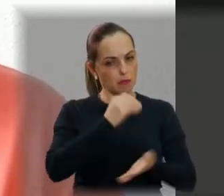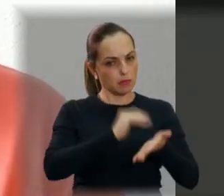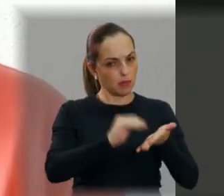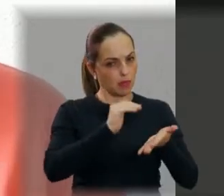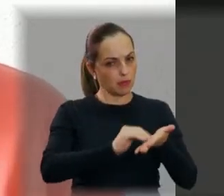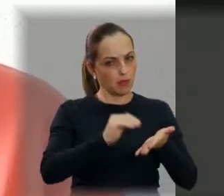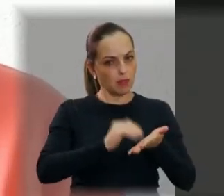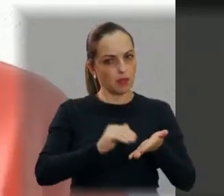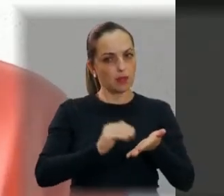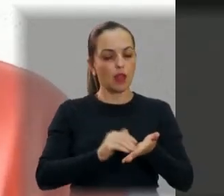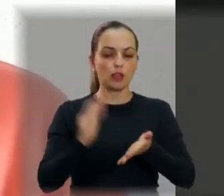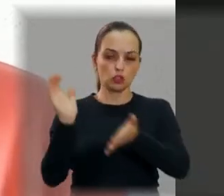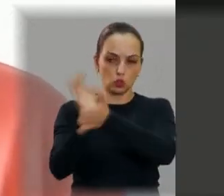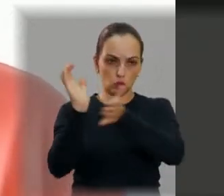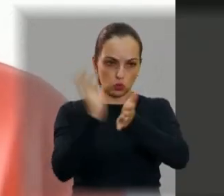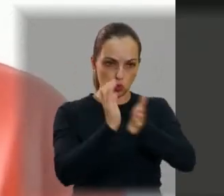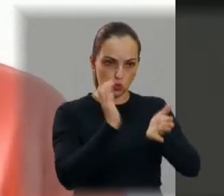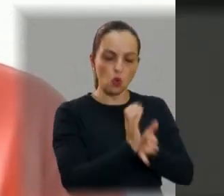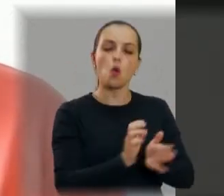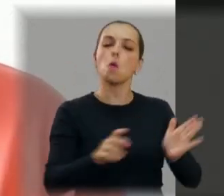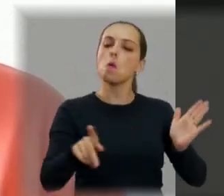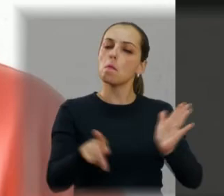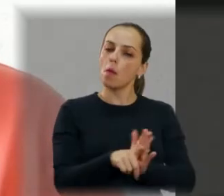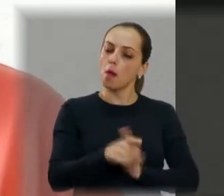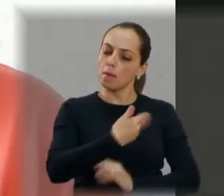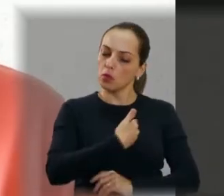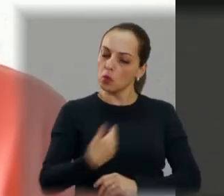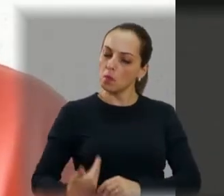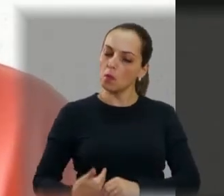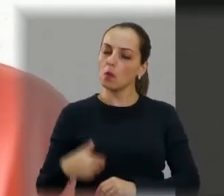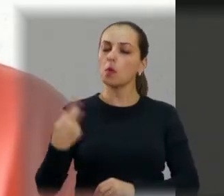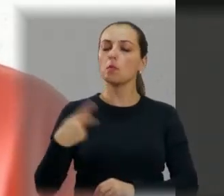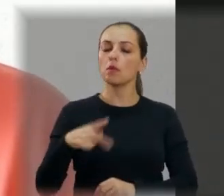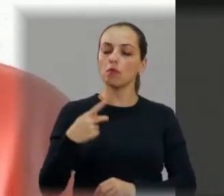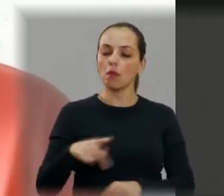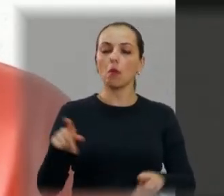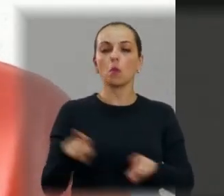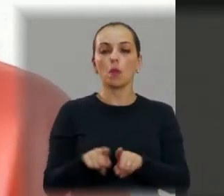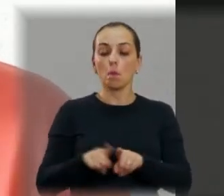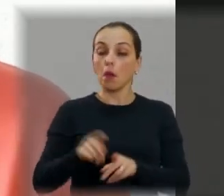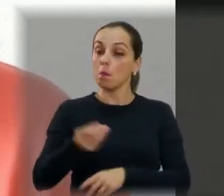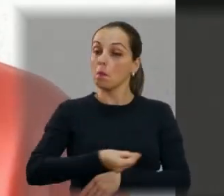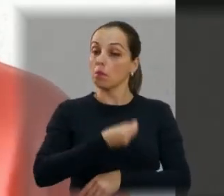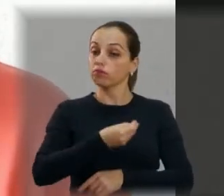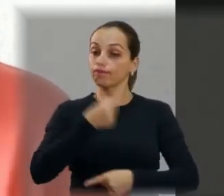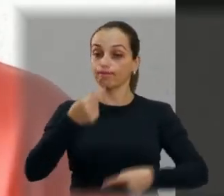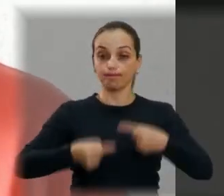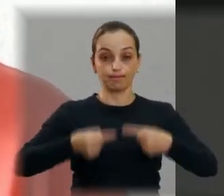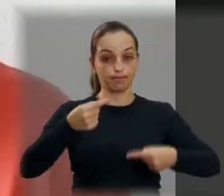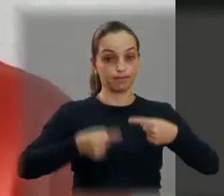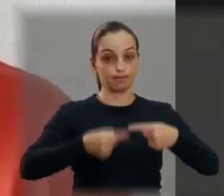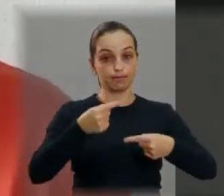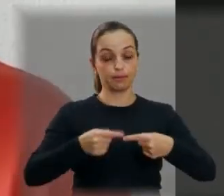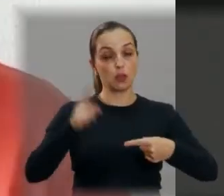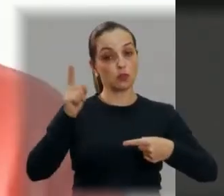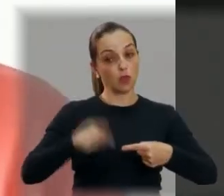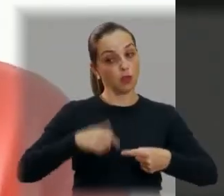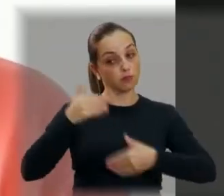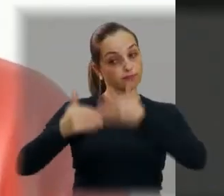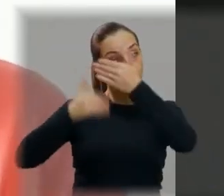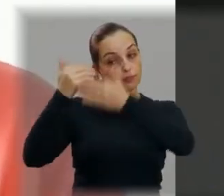alguns outros órgãos da administração pública, de forma direta e indireta, e esse debate ainda está posto e vamos continuar